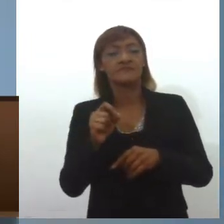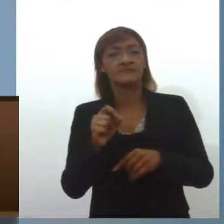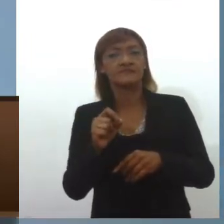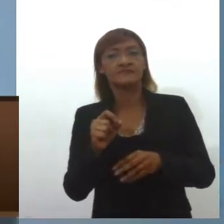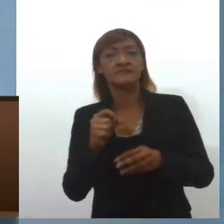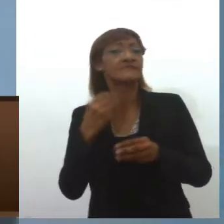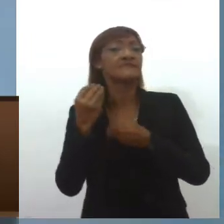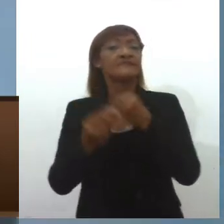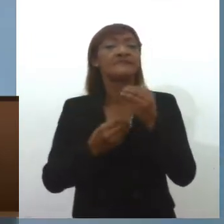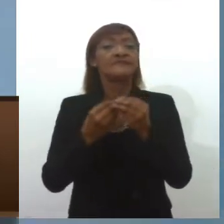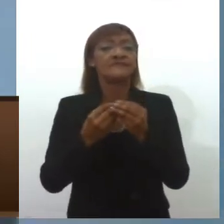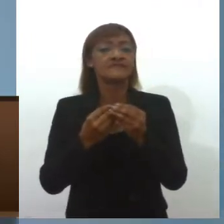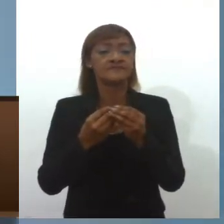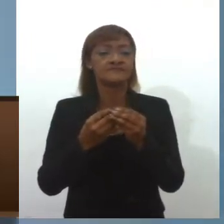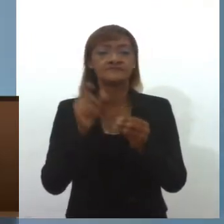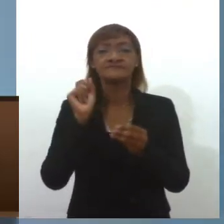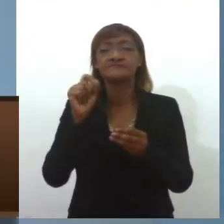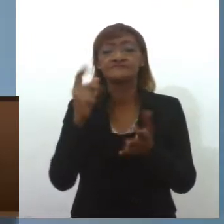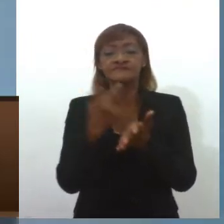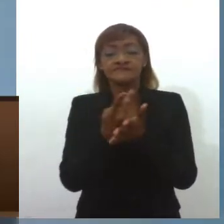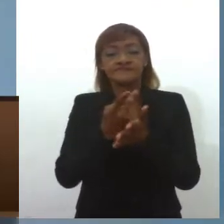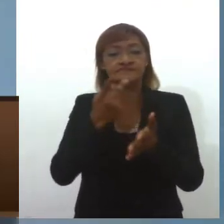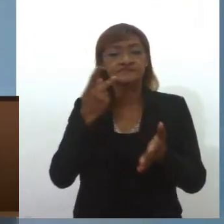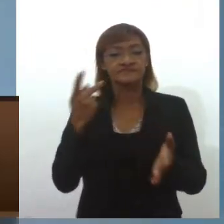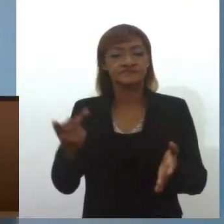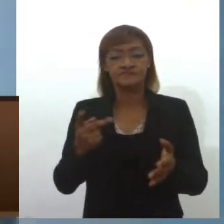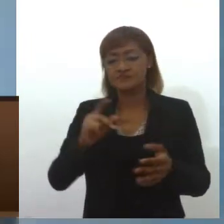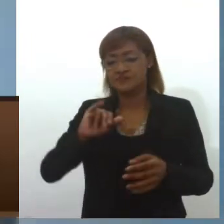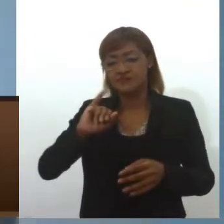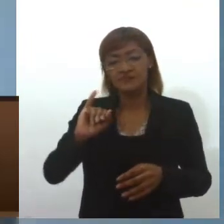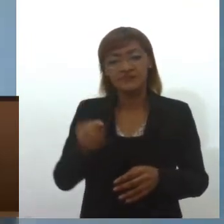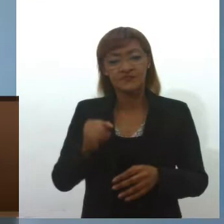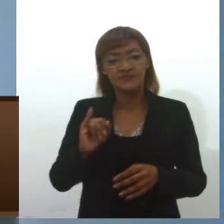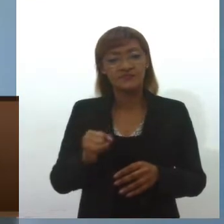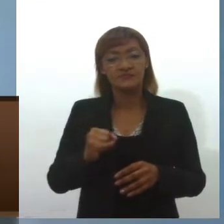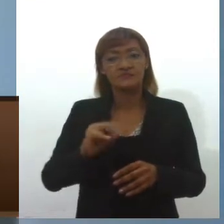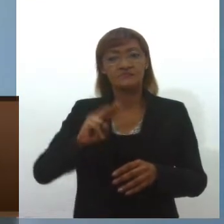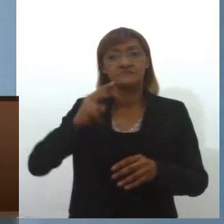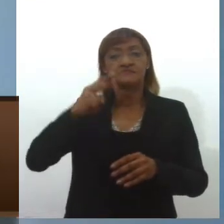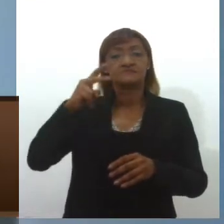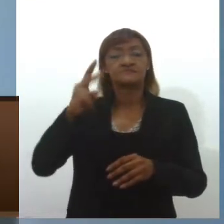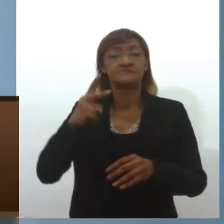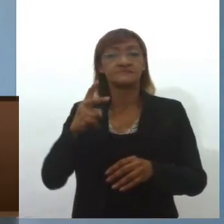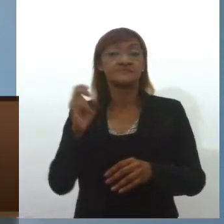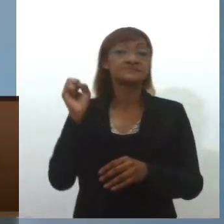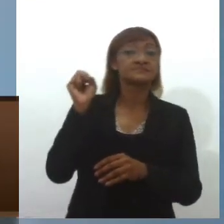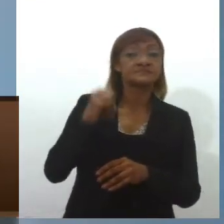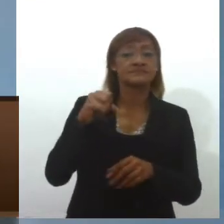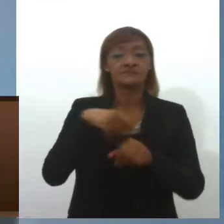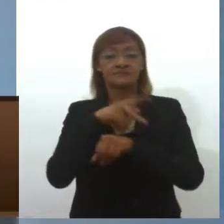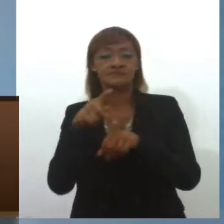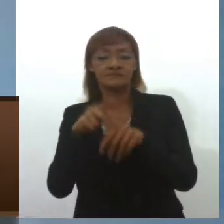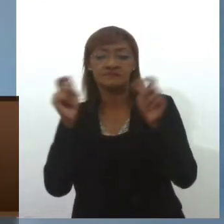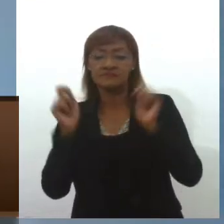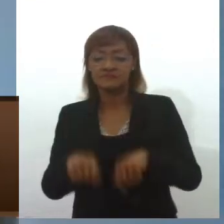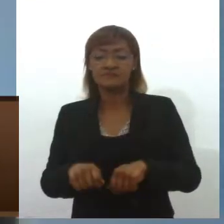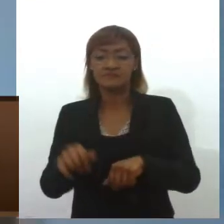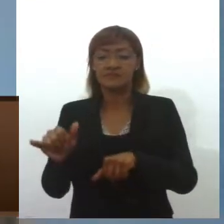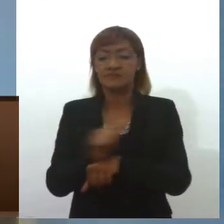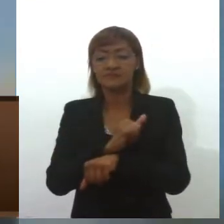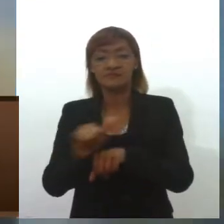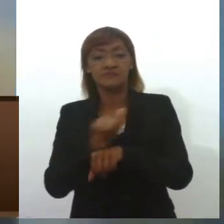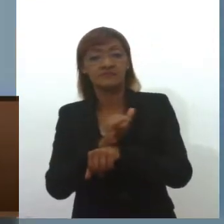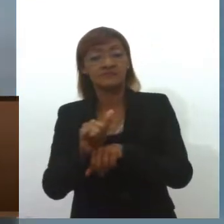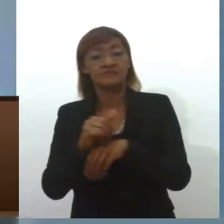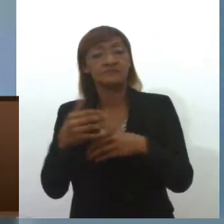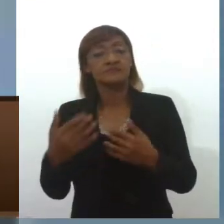aumento inflacionário e se o país poderia ter criado um mecanismo para evitar que a inflação galopasse tanto assim. Porque se a